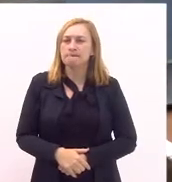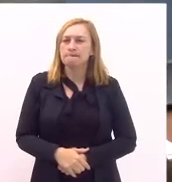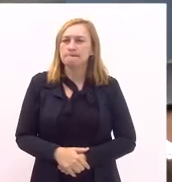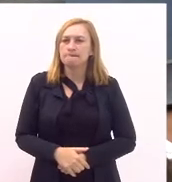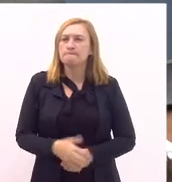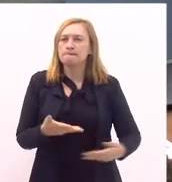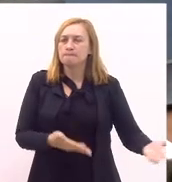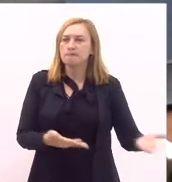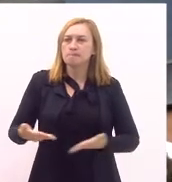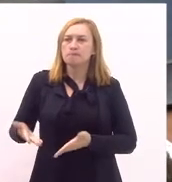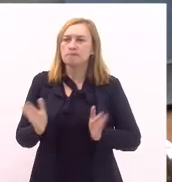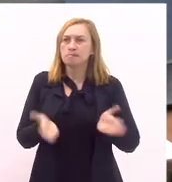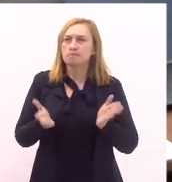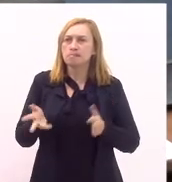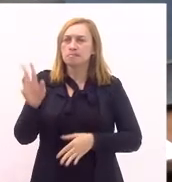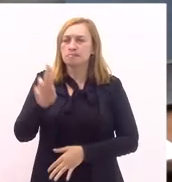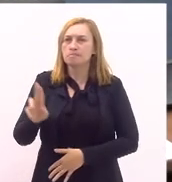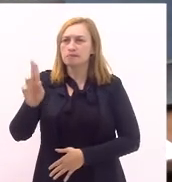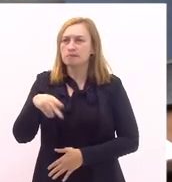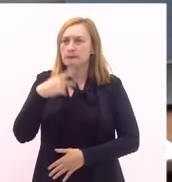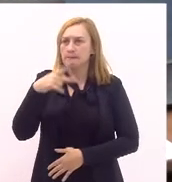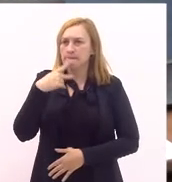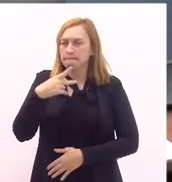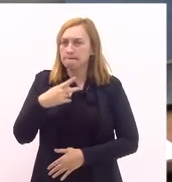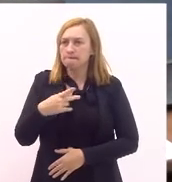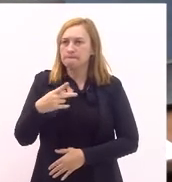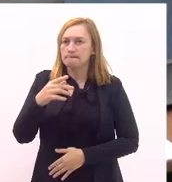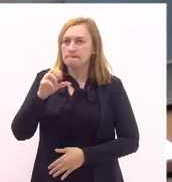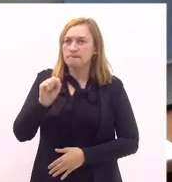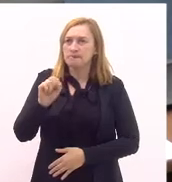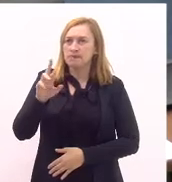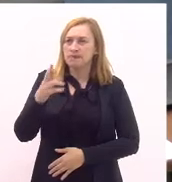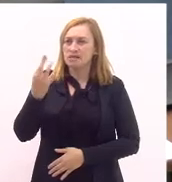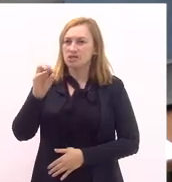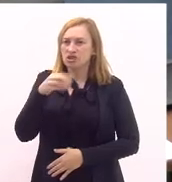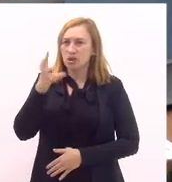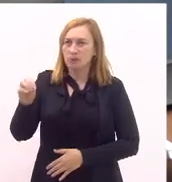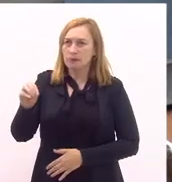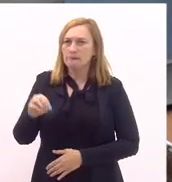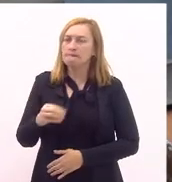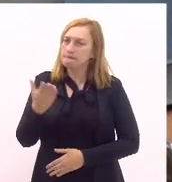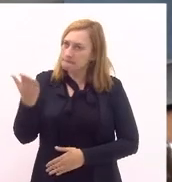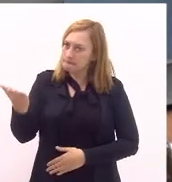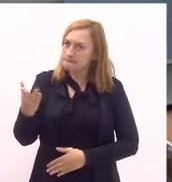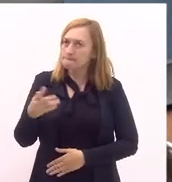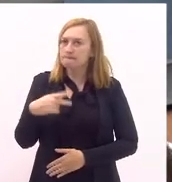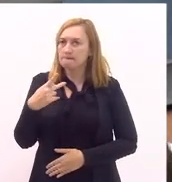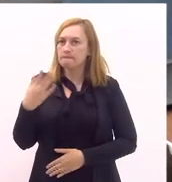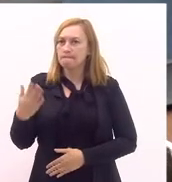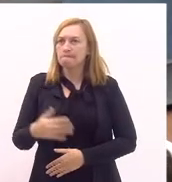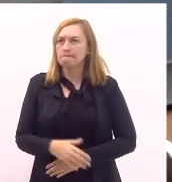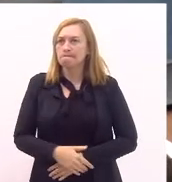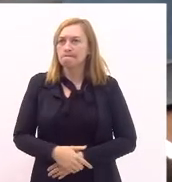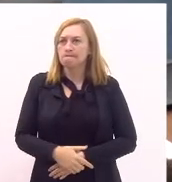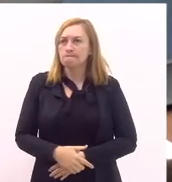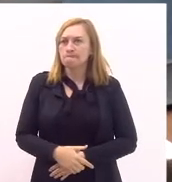eu convido agora para da palavra Nossa Serjão Loroza por favor